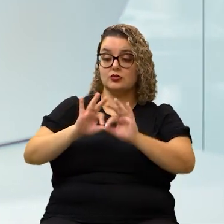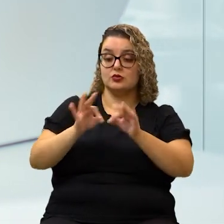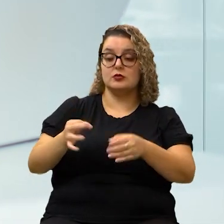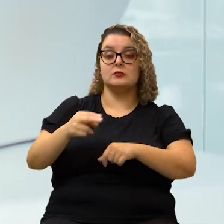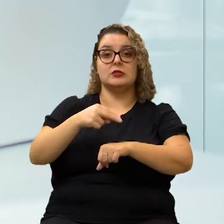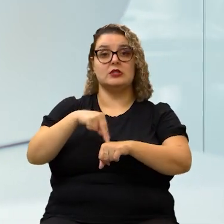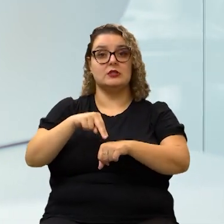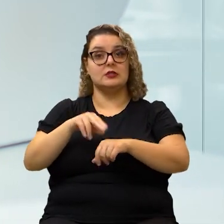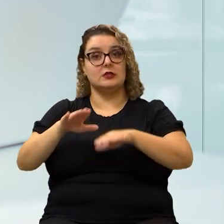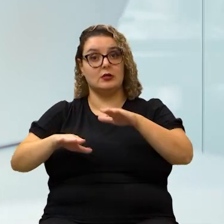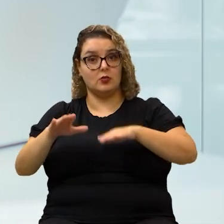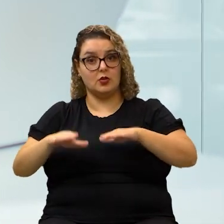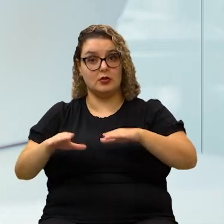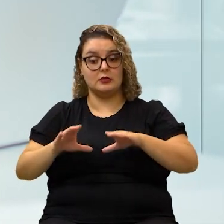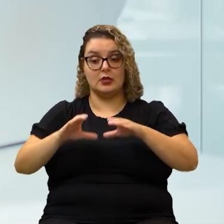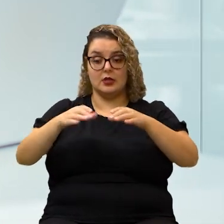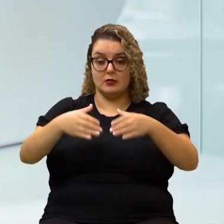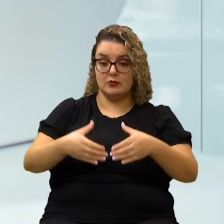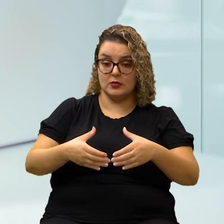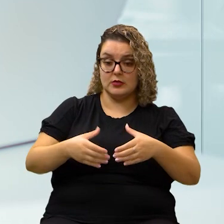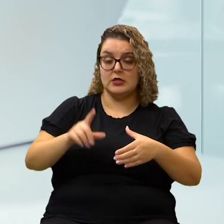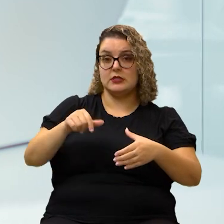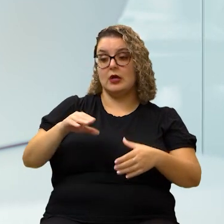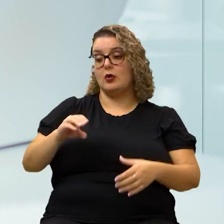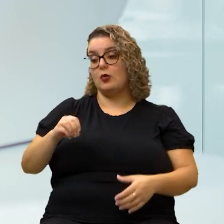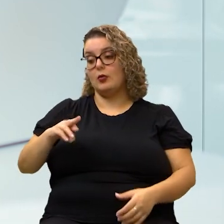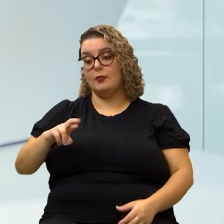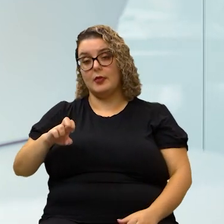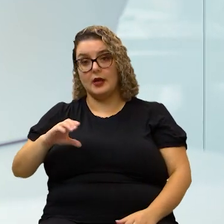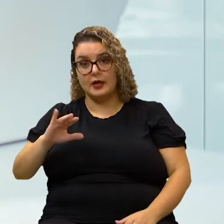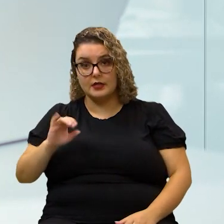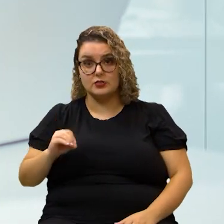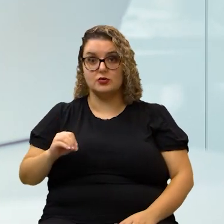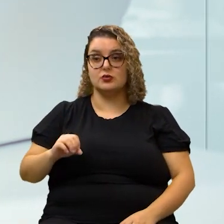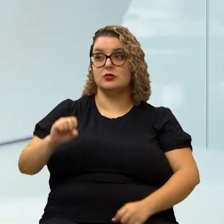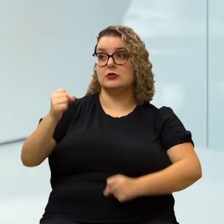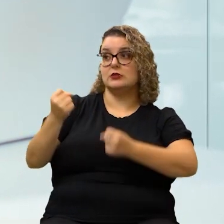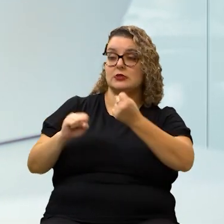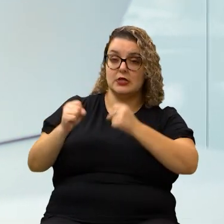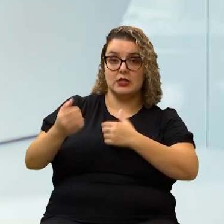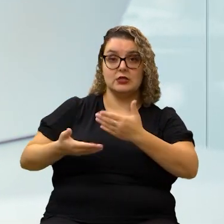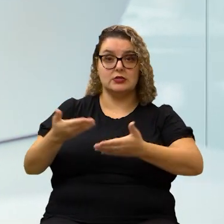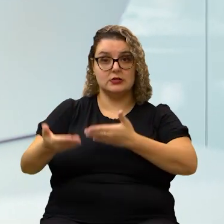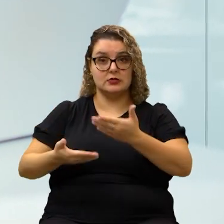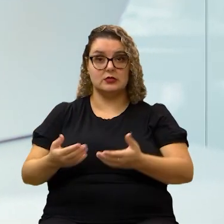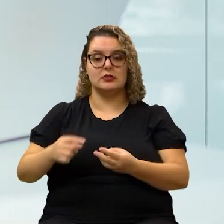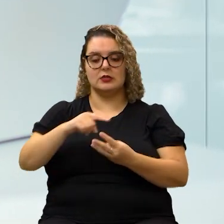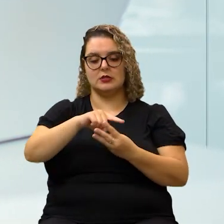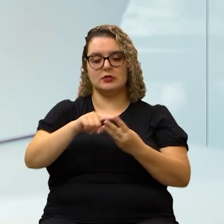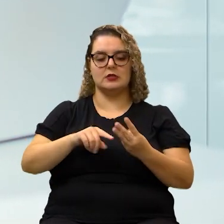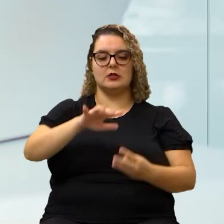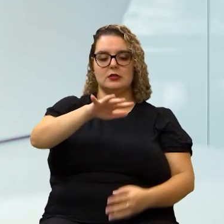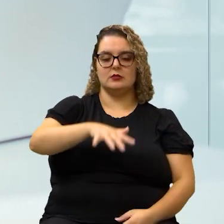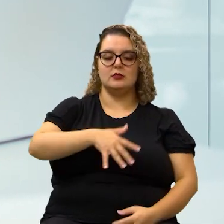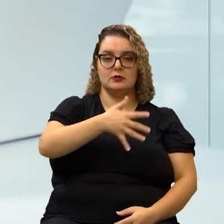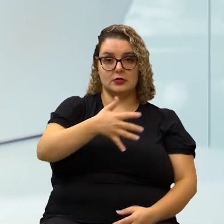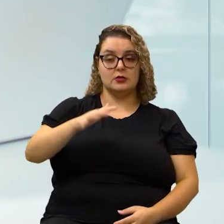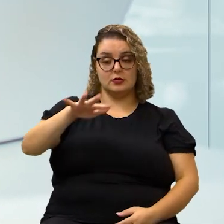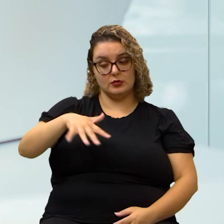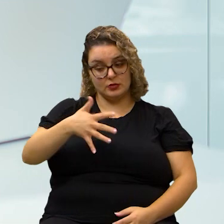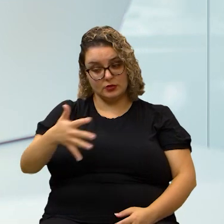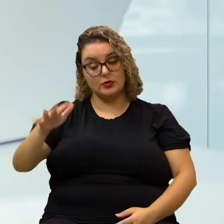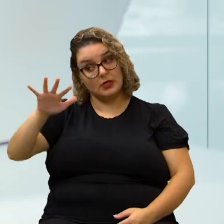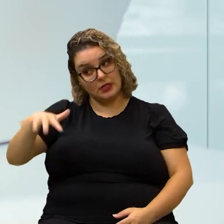Simples Nacional, dependendo da categoria, se é comércio, se é indústria, se é serviço, existem 3 tabelas diferentes, então tem